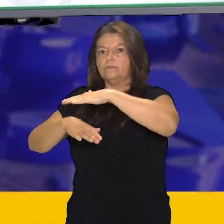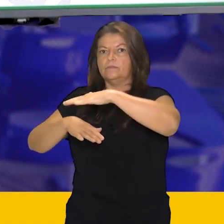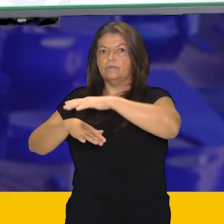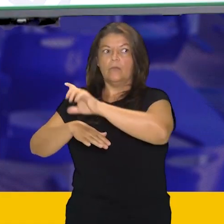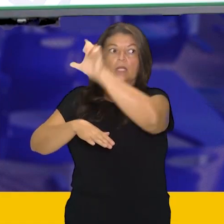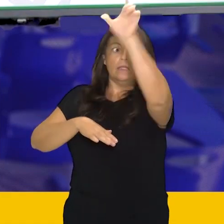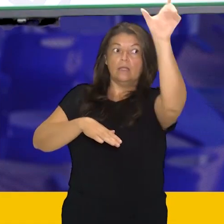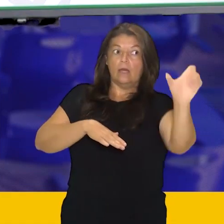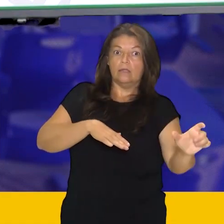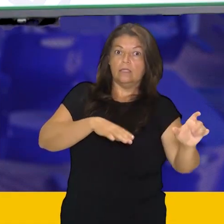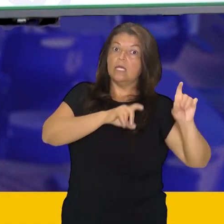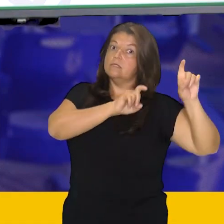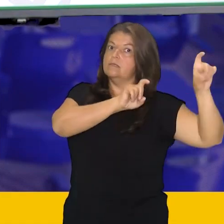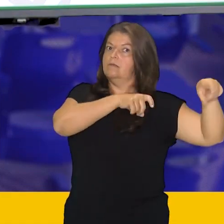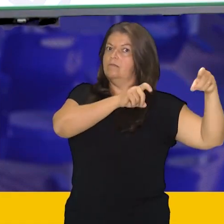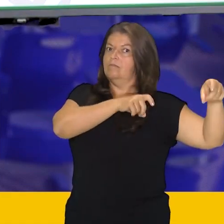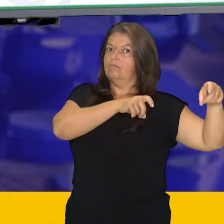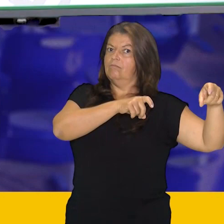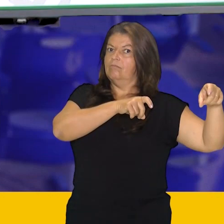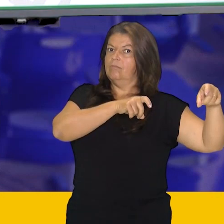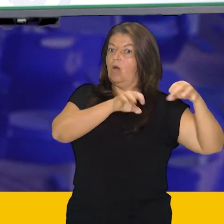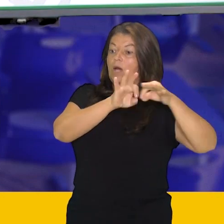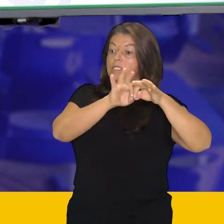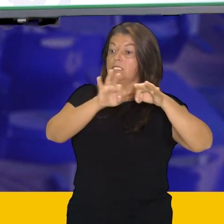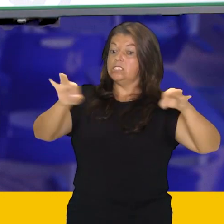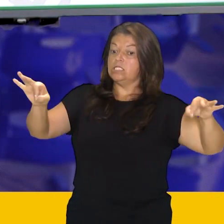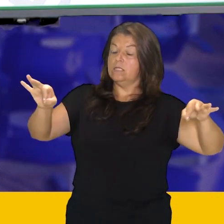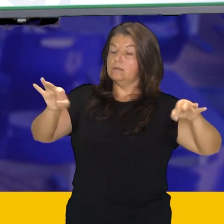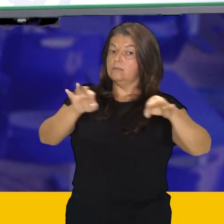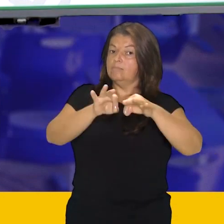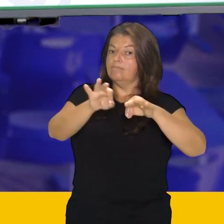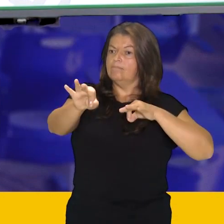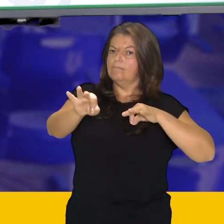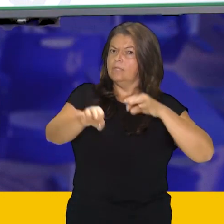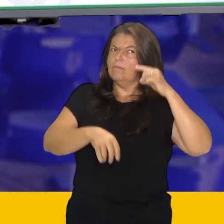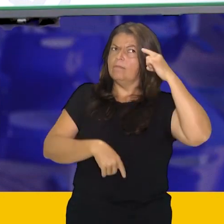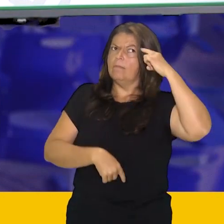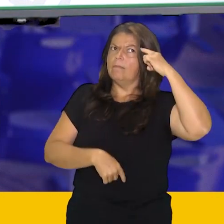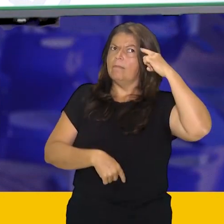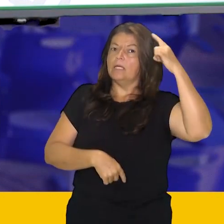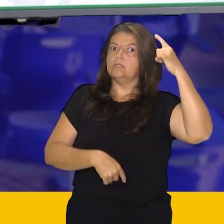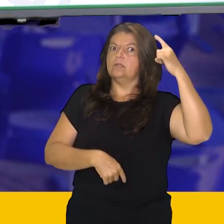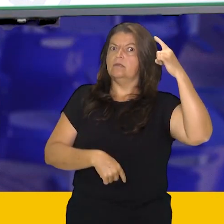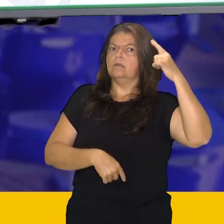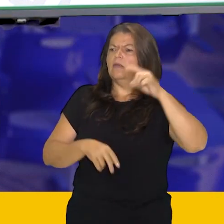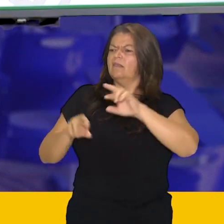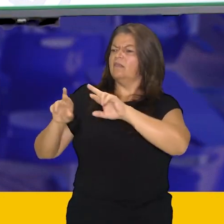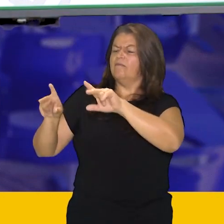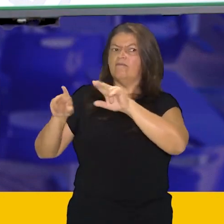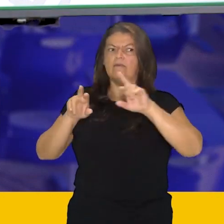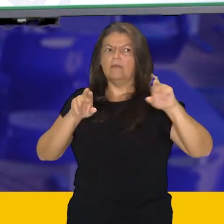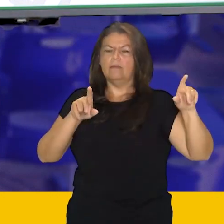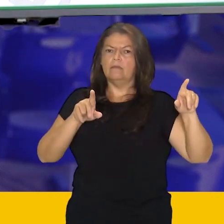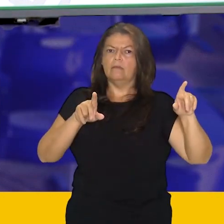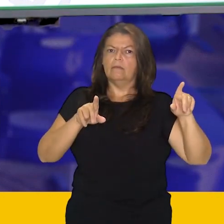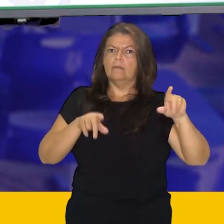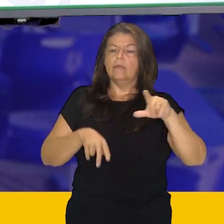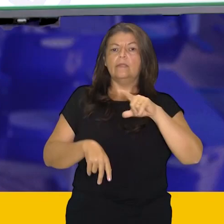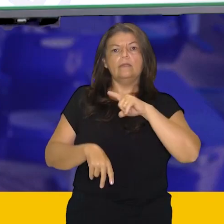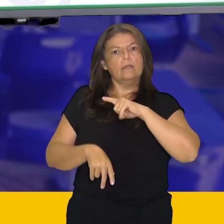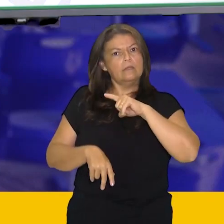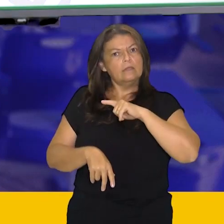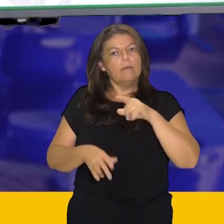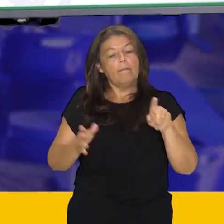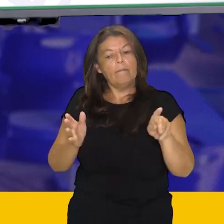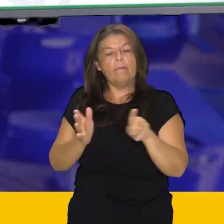arredores, veja a distância geográfica. Imagine a diferença ou as diferenças que podem existir no